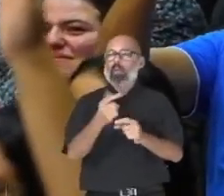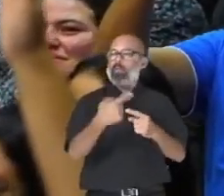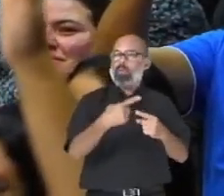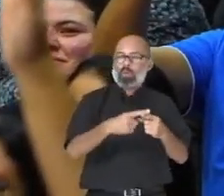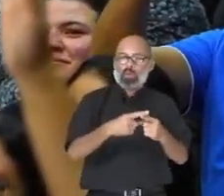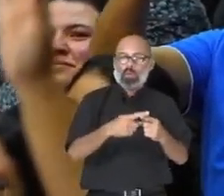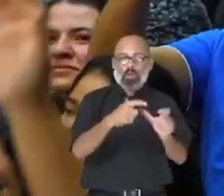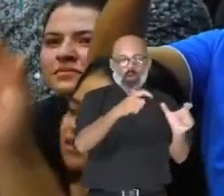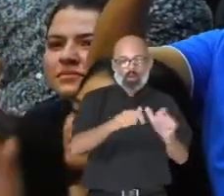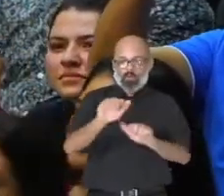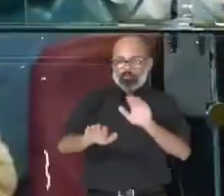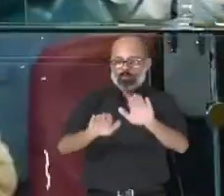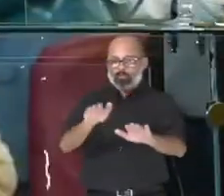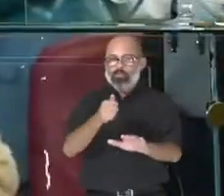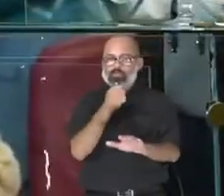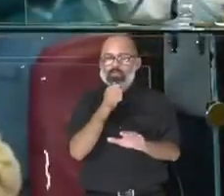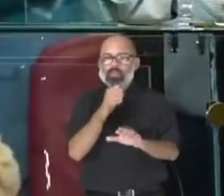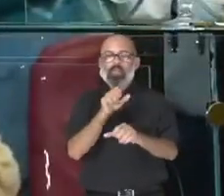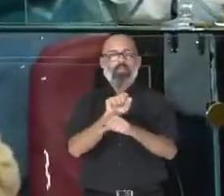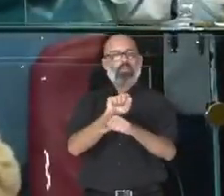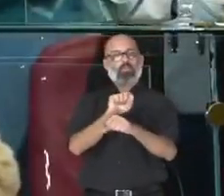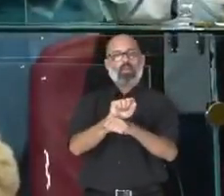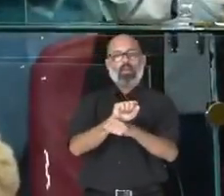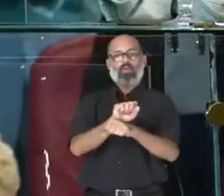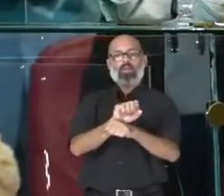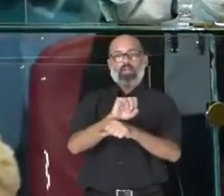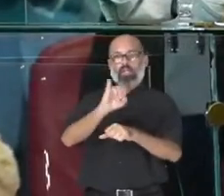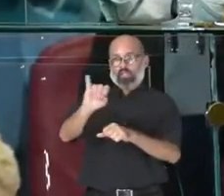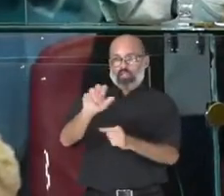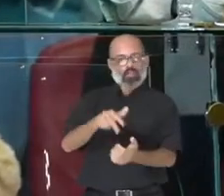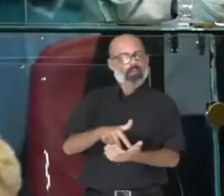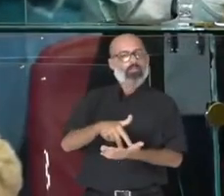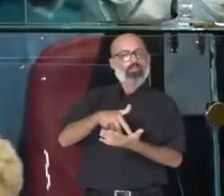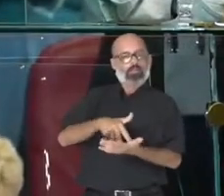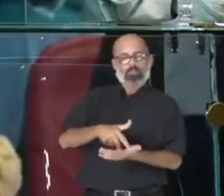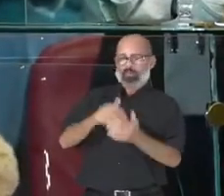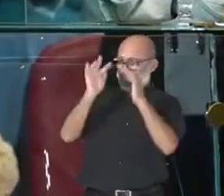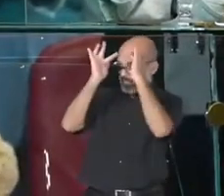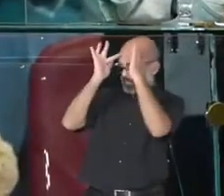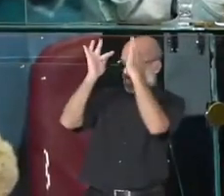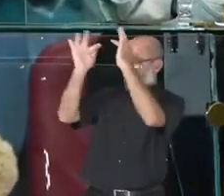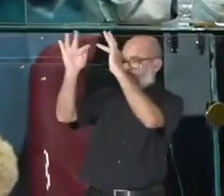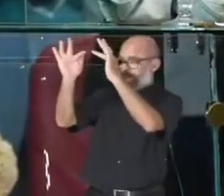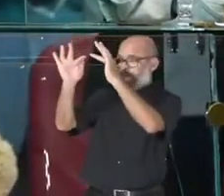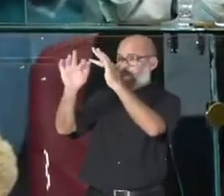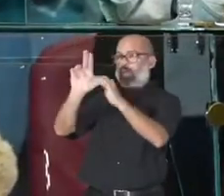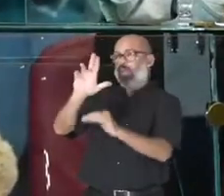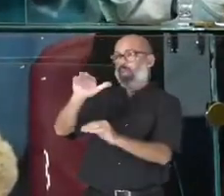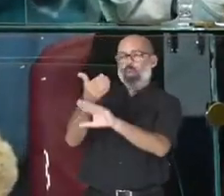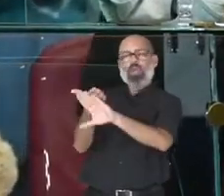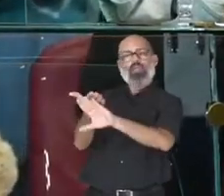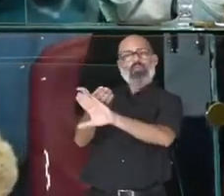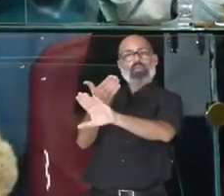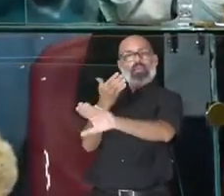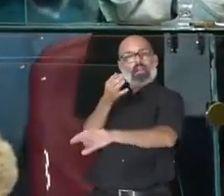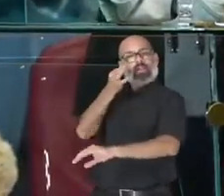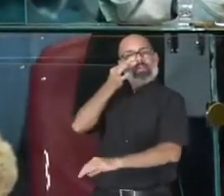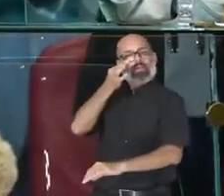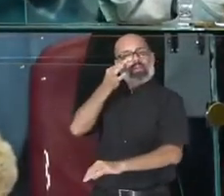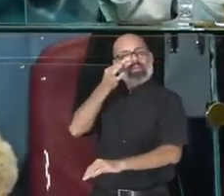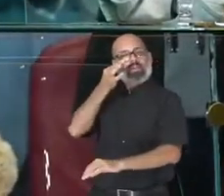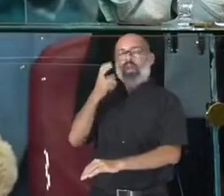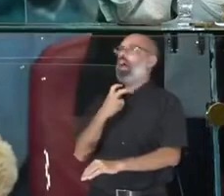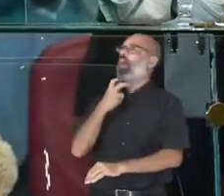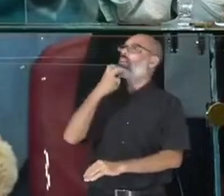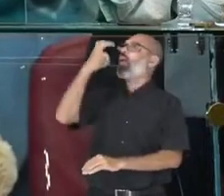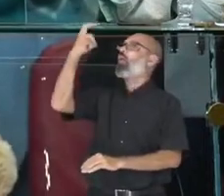seus pés não pisaram ainda, te aguardam. Se permaneceres fiel, e não se afastares da minha presença, a tua voz